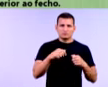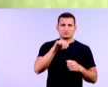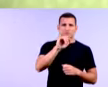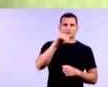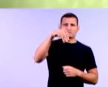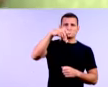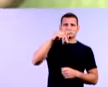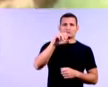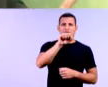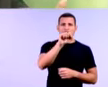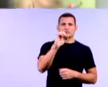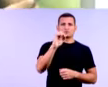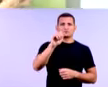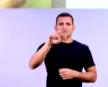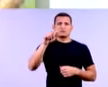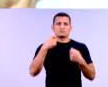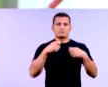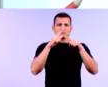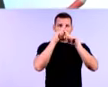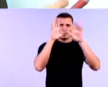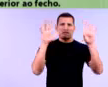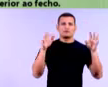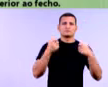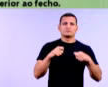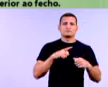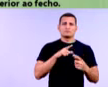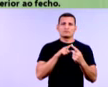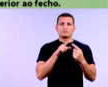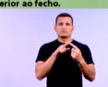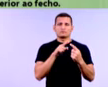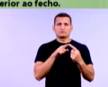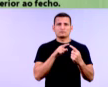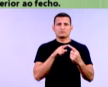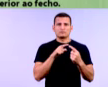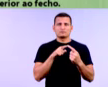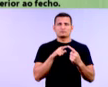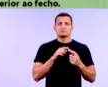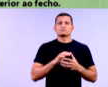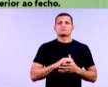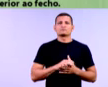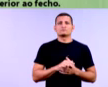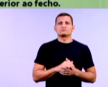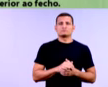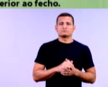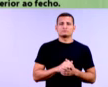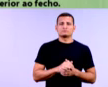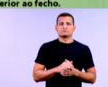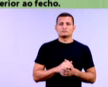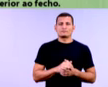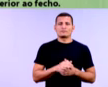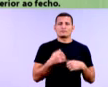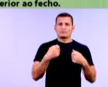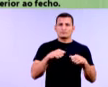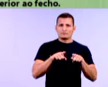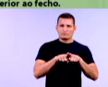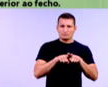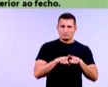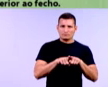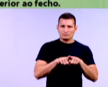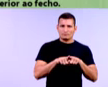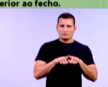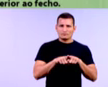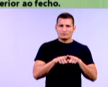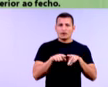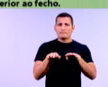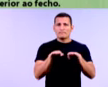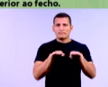impessoal. Ela tem que ser clara, ela tem que ser concisa e tem que manter, como ele também disse na entrevista, o padrão culto da linguagem, porque